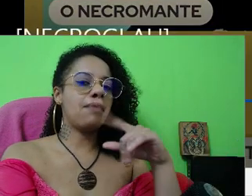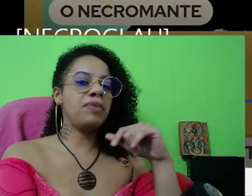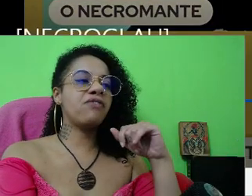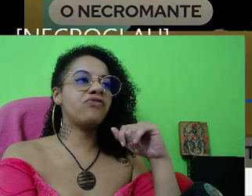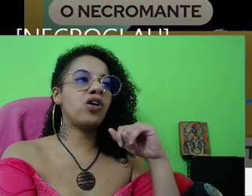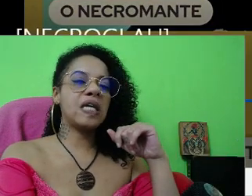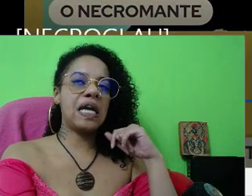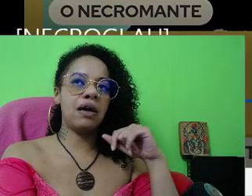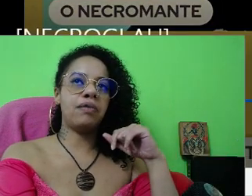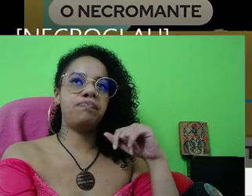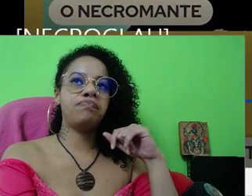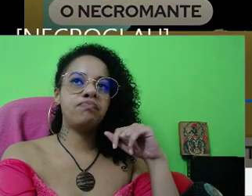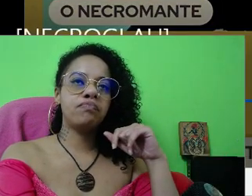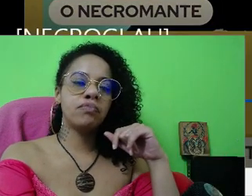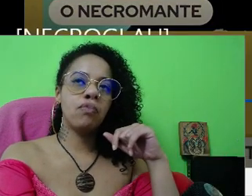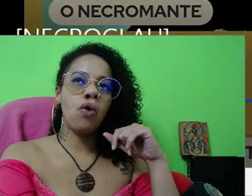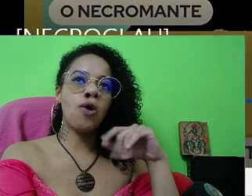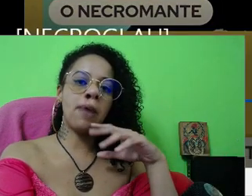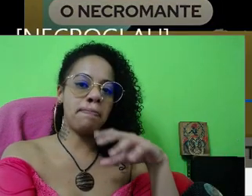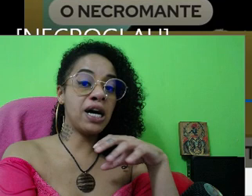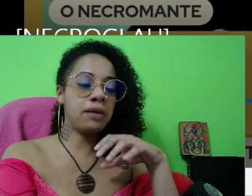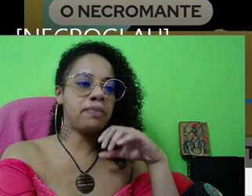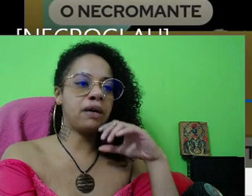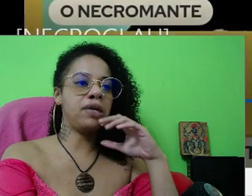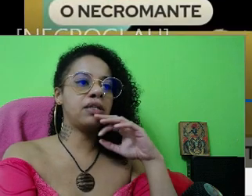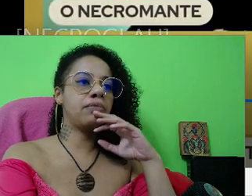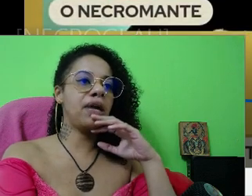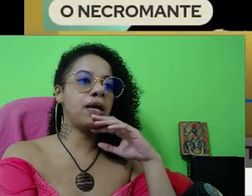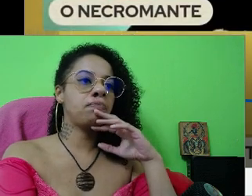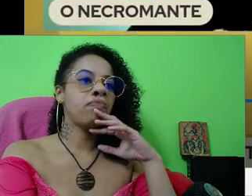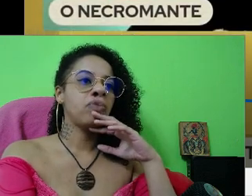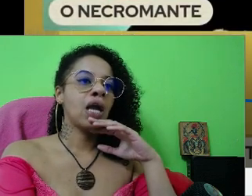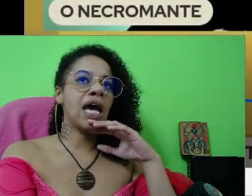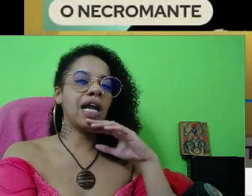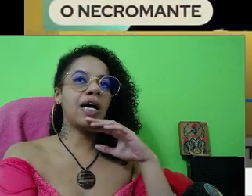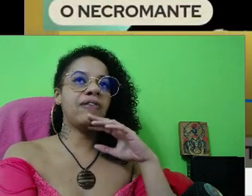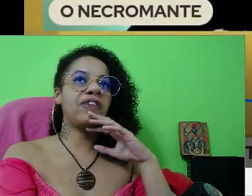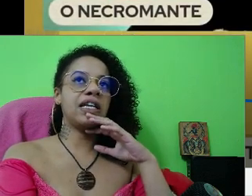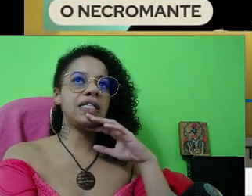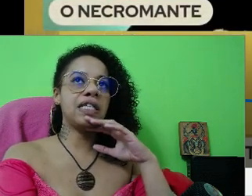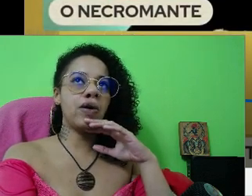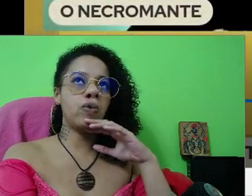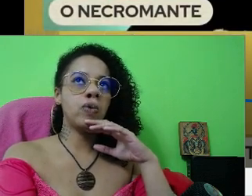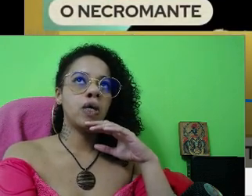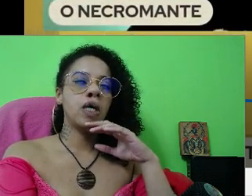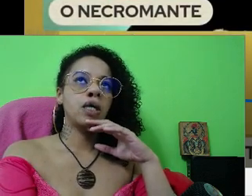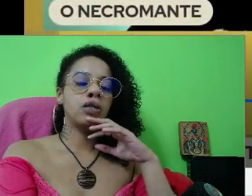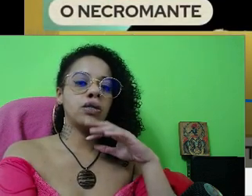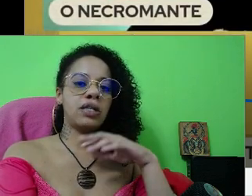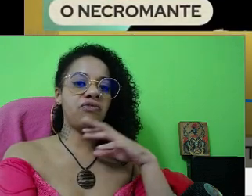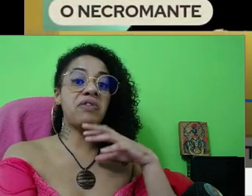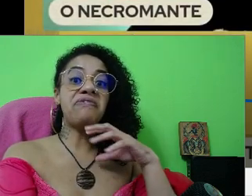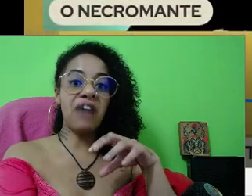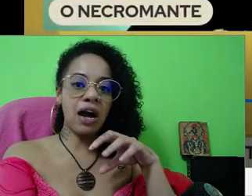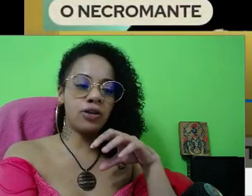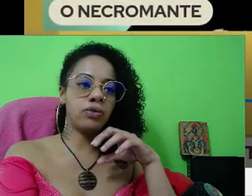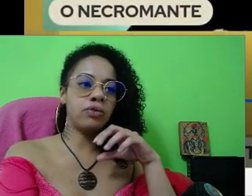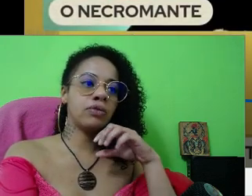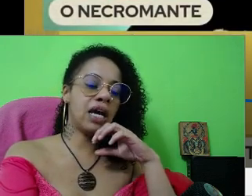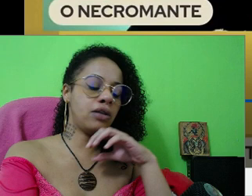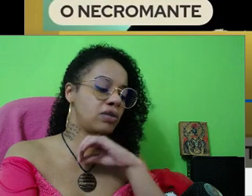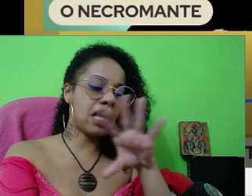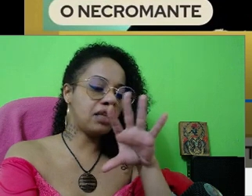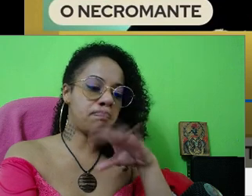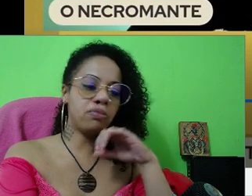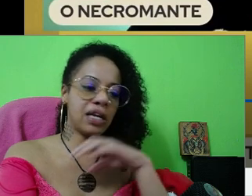a minha avó que era uma mãe para mim também ela faleceu Teve um